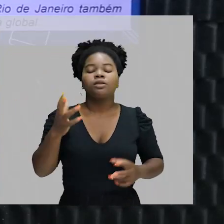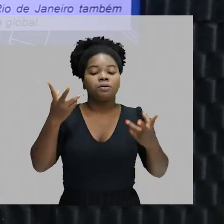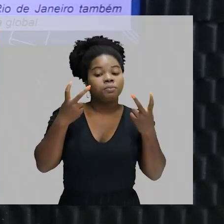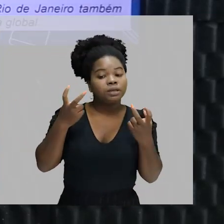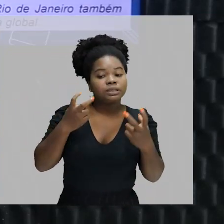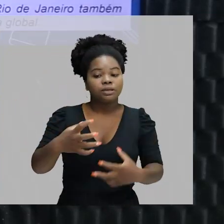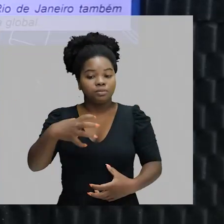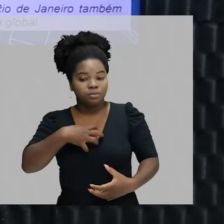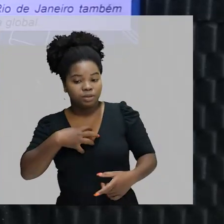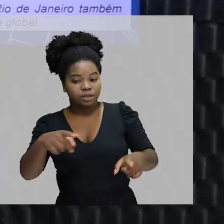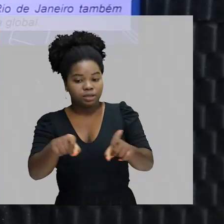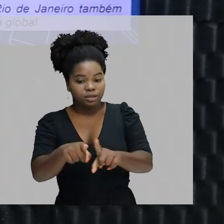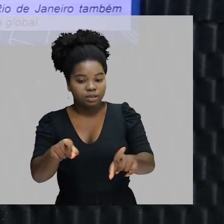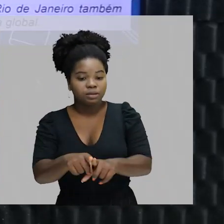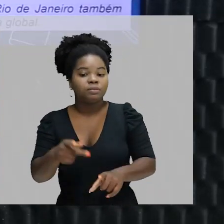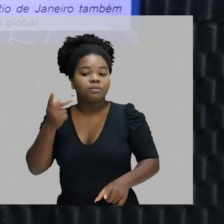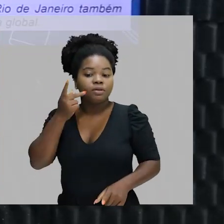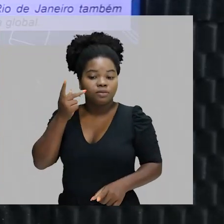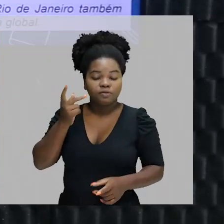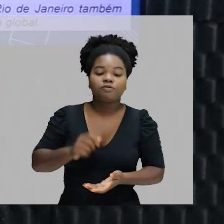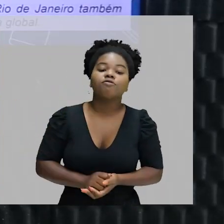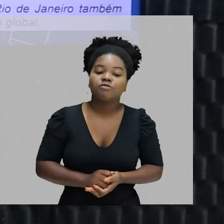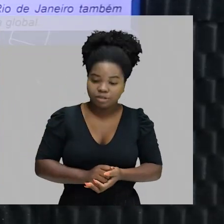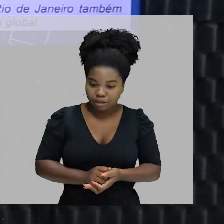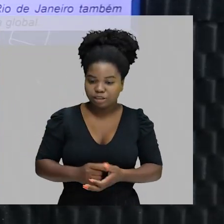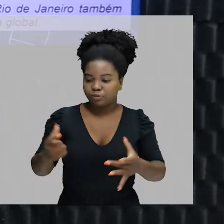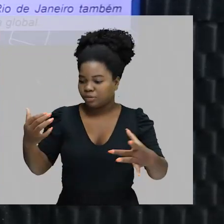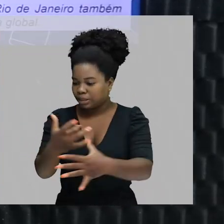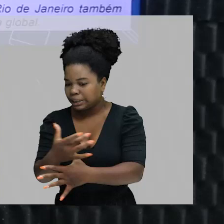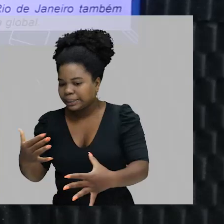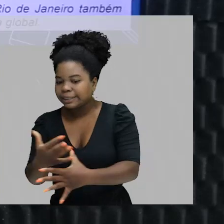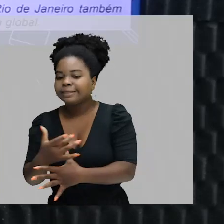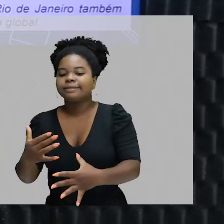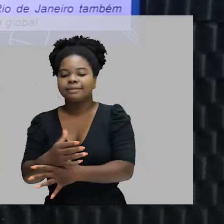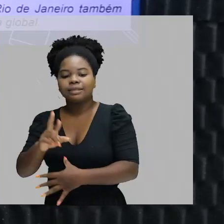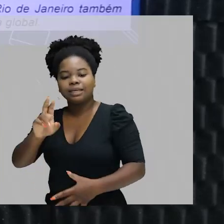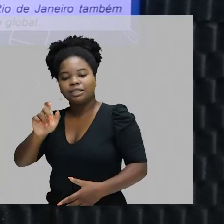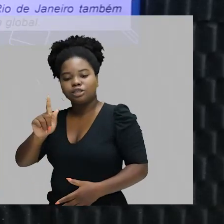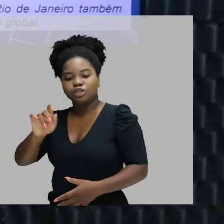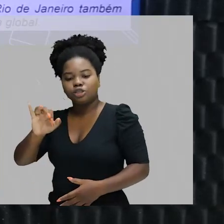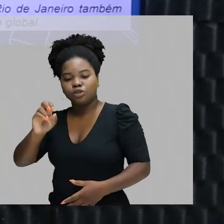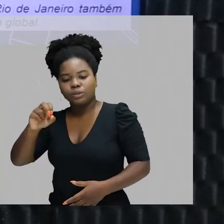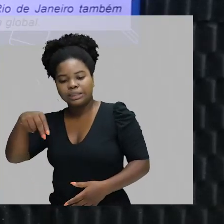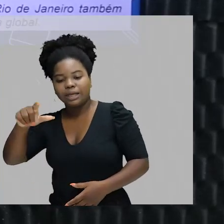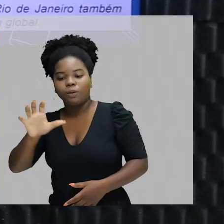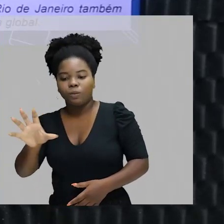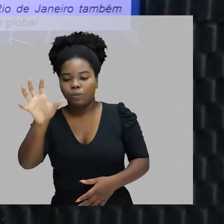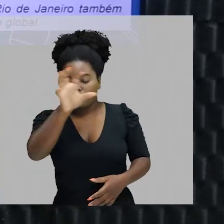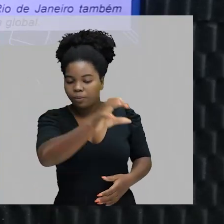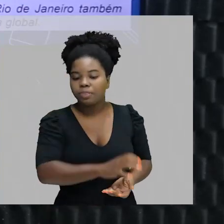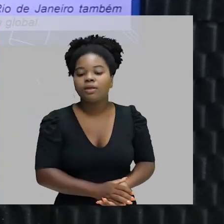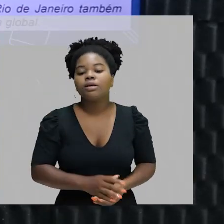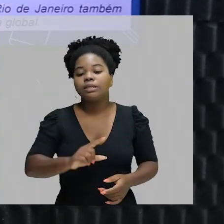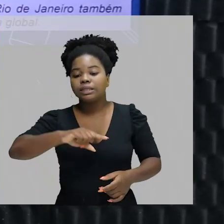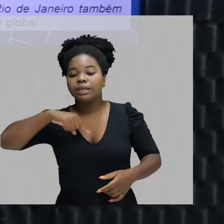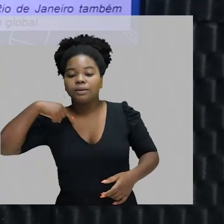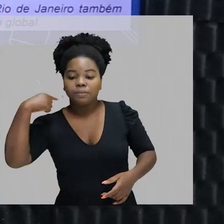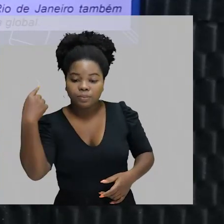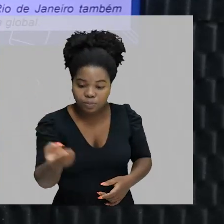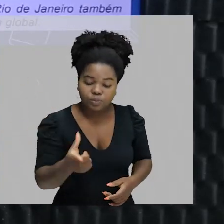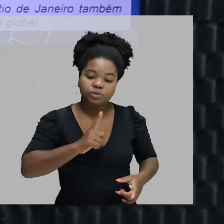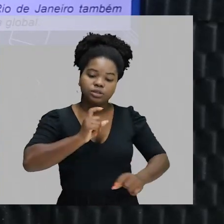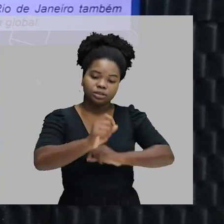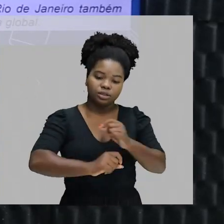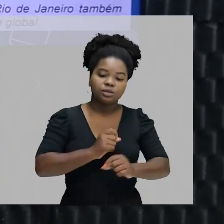são metrópoles regionais. Depois, nas metrópoles regionais, tem os centros regionais, que são cidades que vão ter ali uma grande